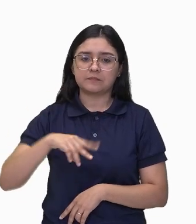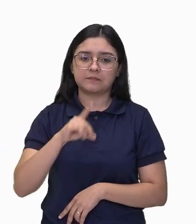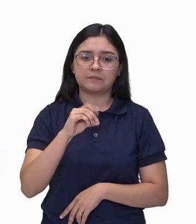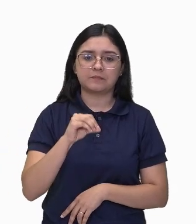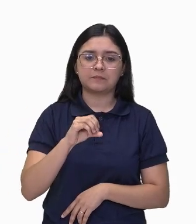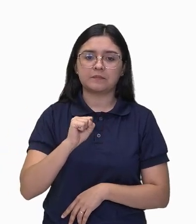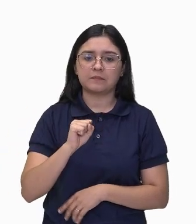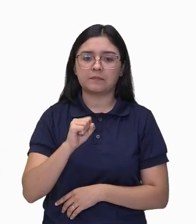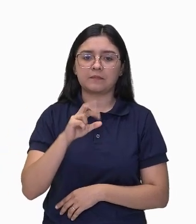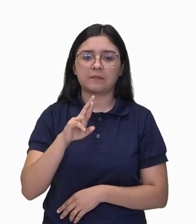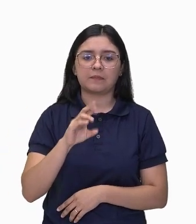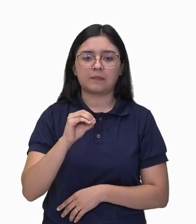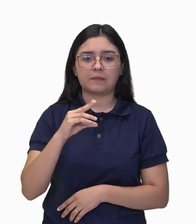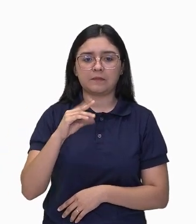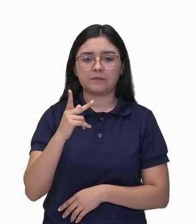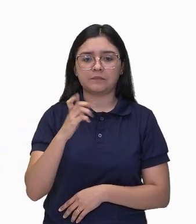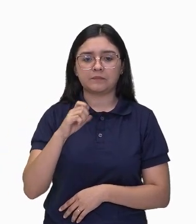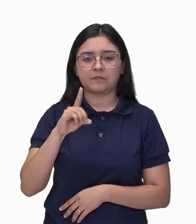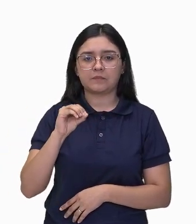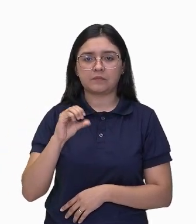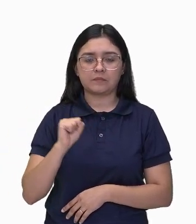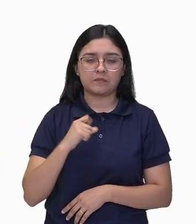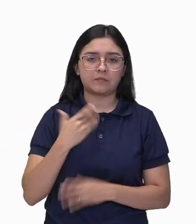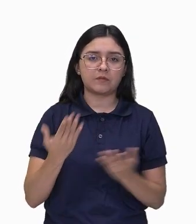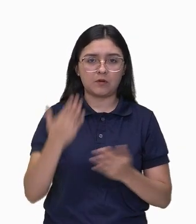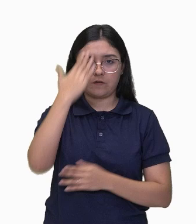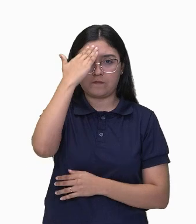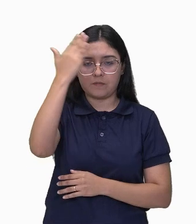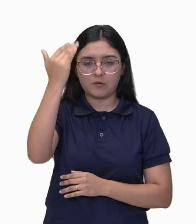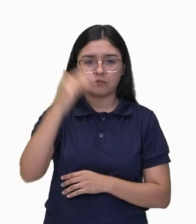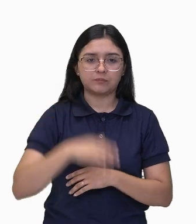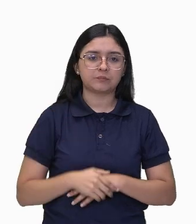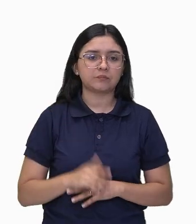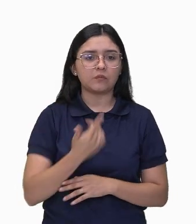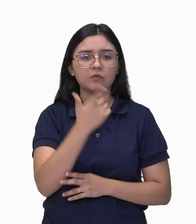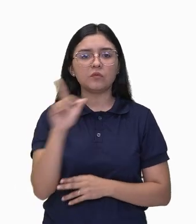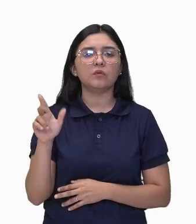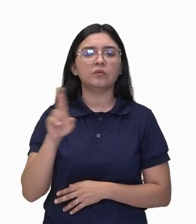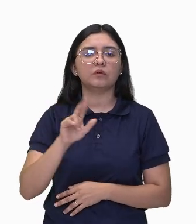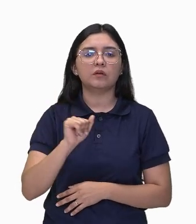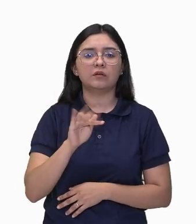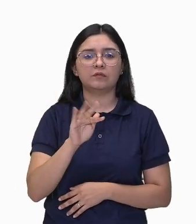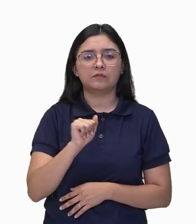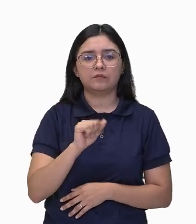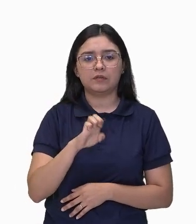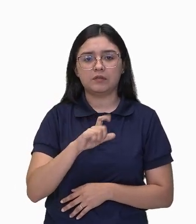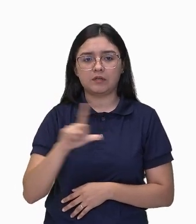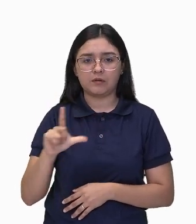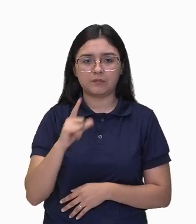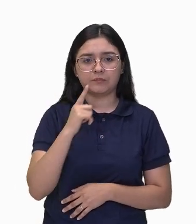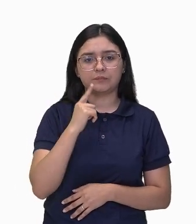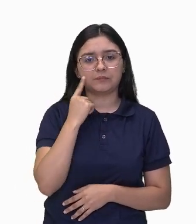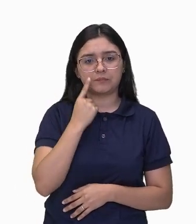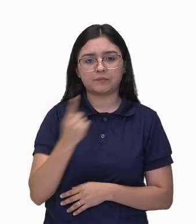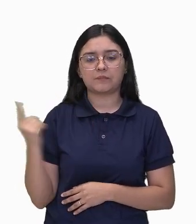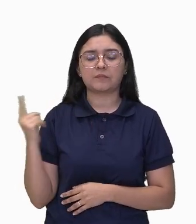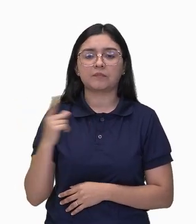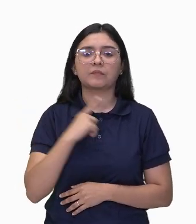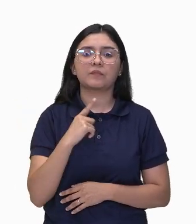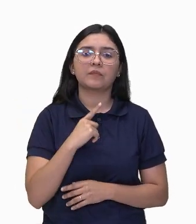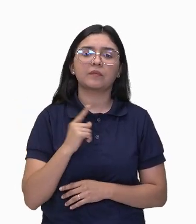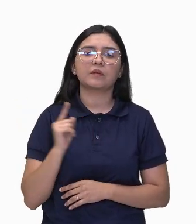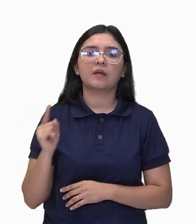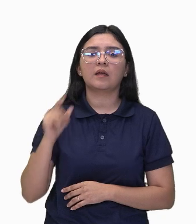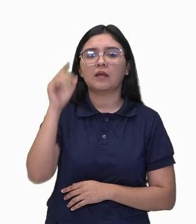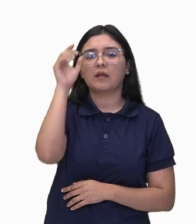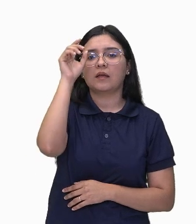um grande artista, então, desse período. Vamos, então, ver o próximo, que é, então, Rafael Sanzio. Ele atendeu